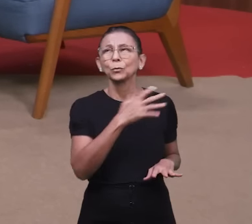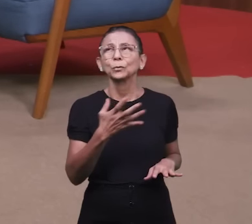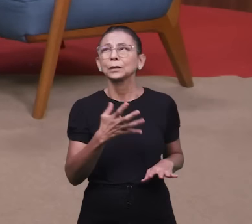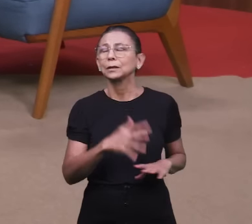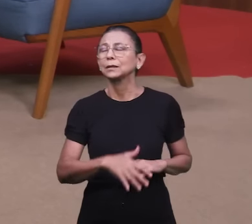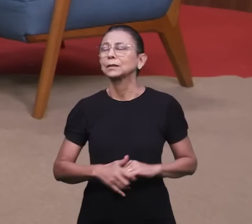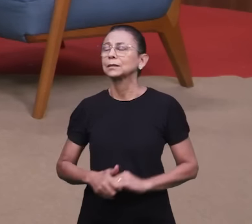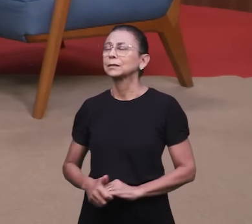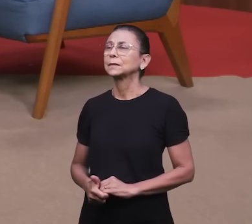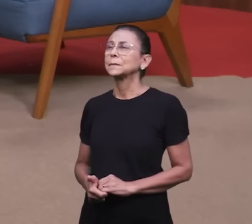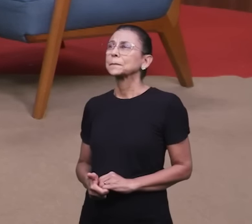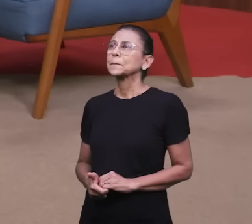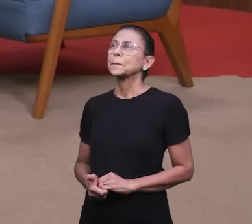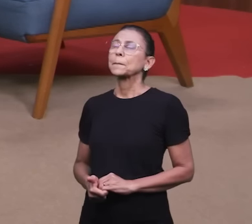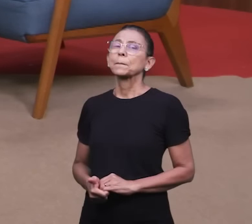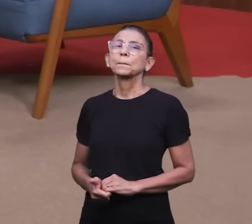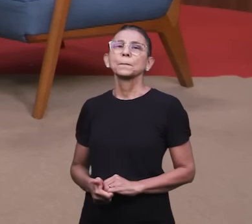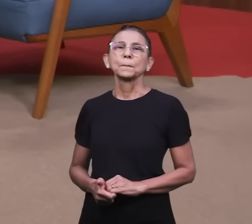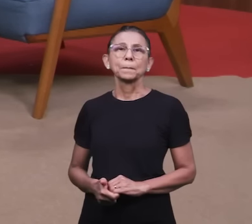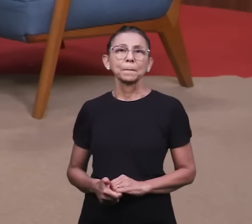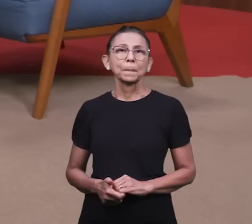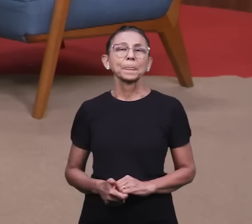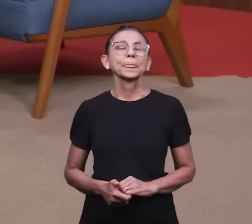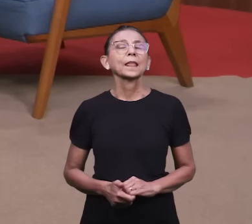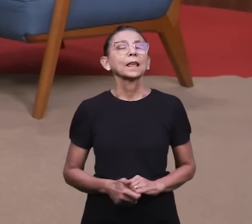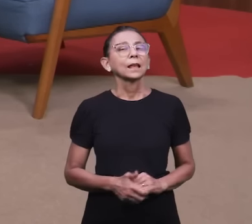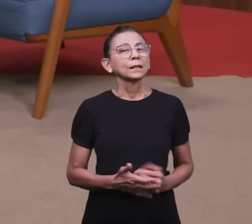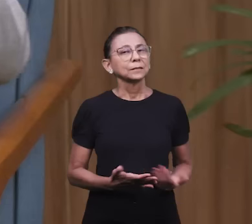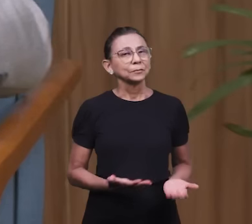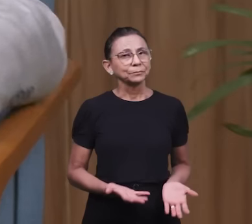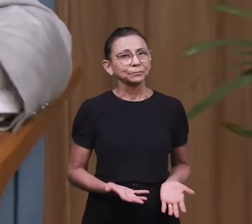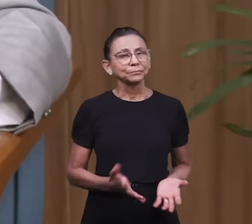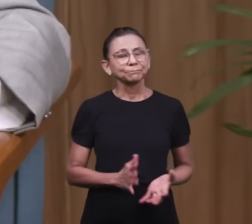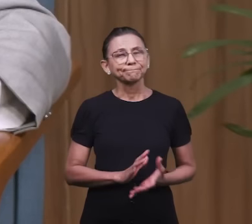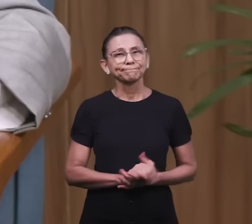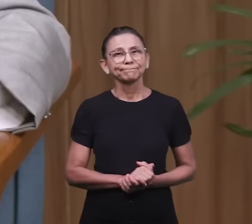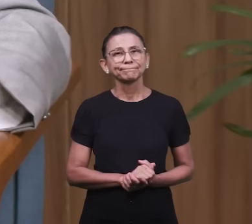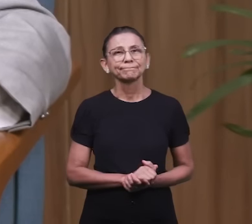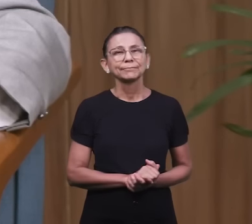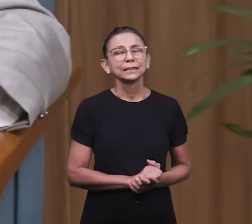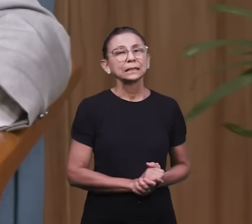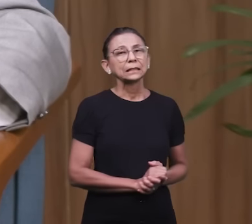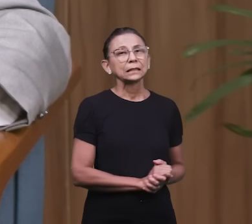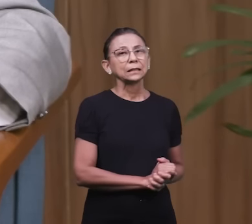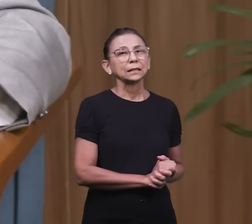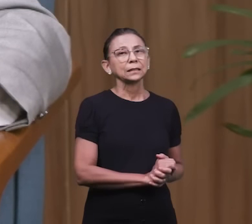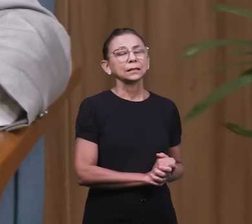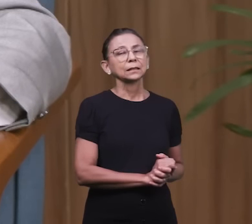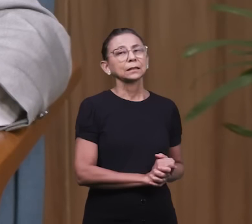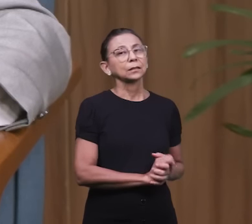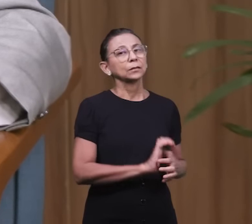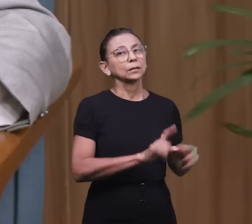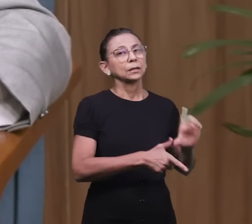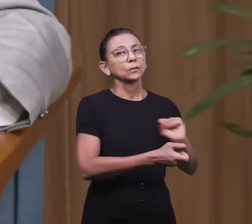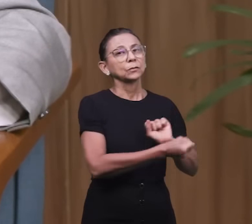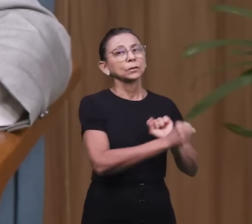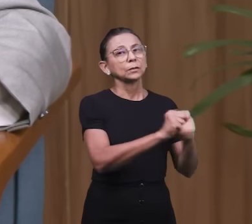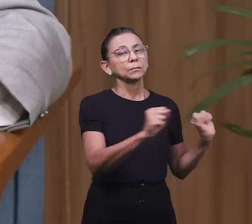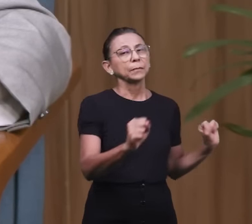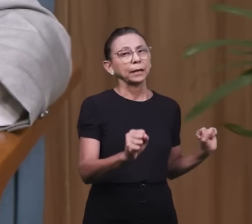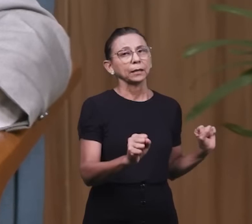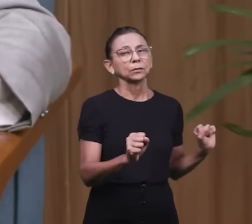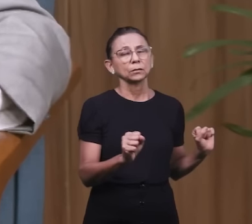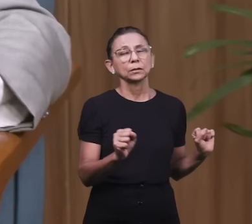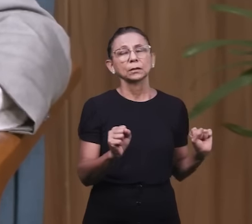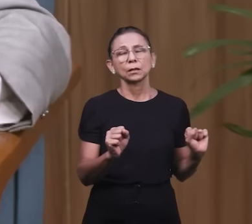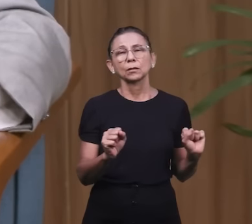mais compatibilidade né E aí é que Israel sai então é algo que que